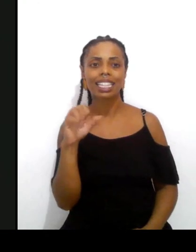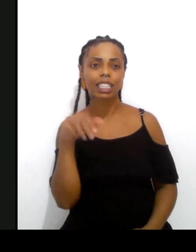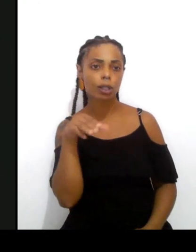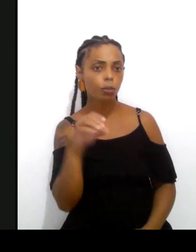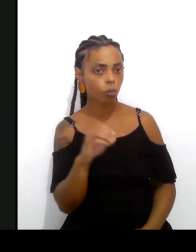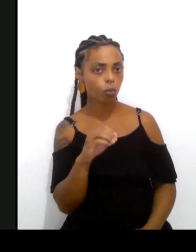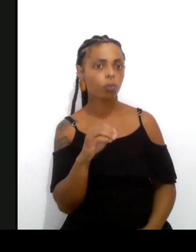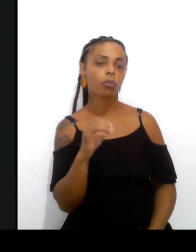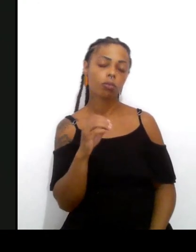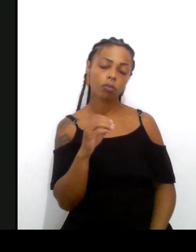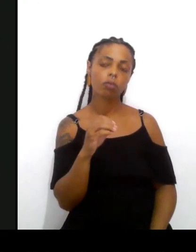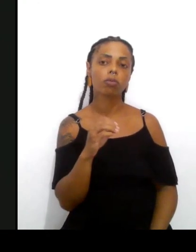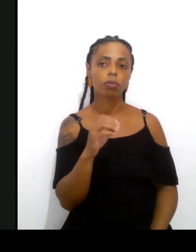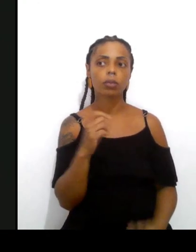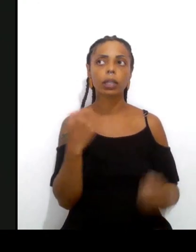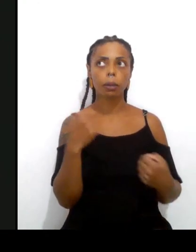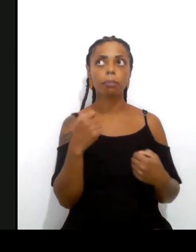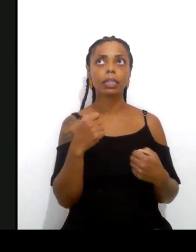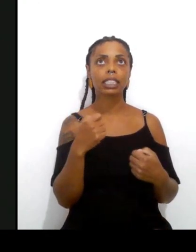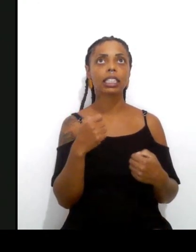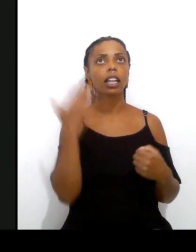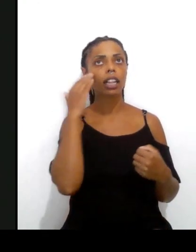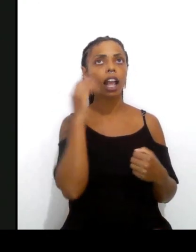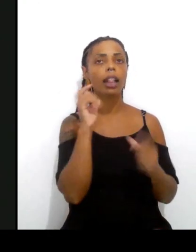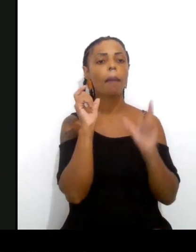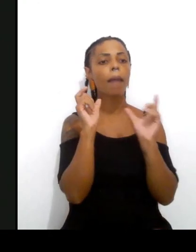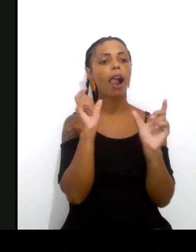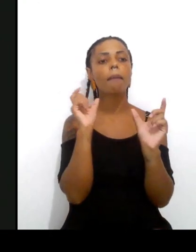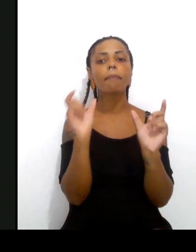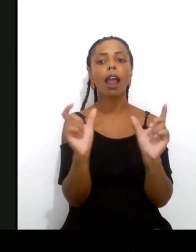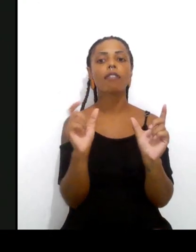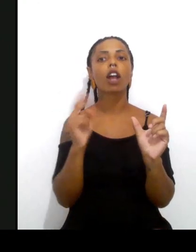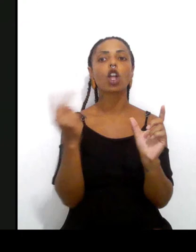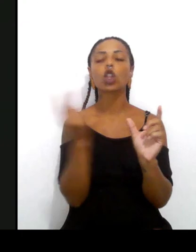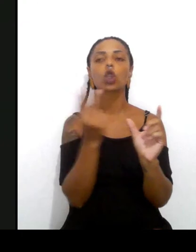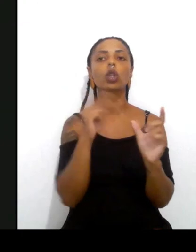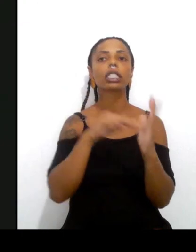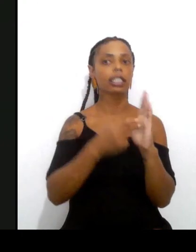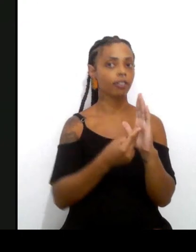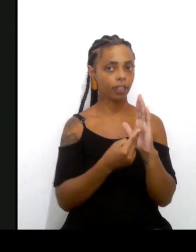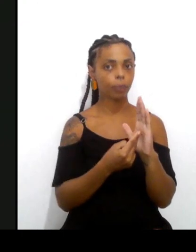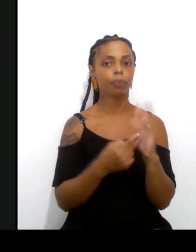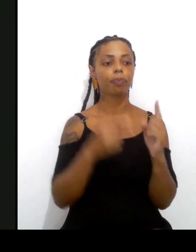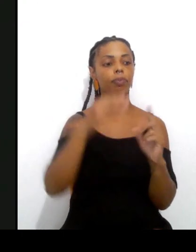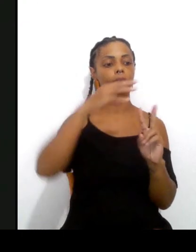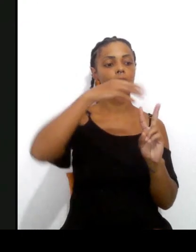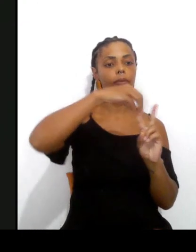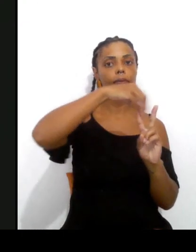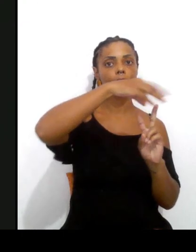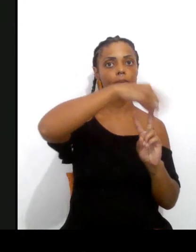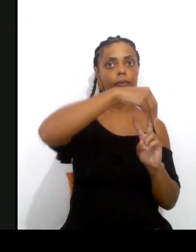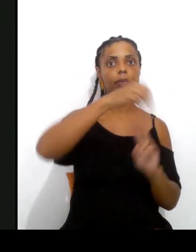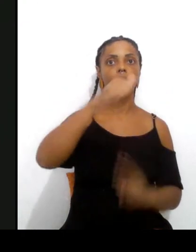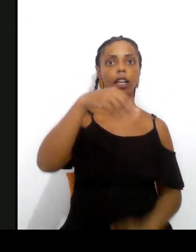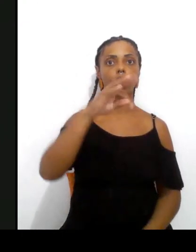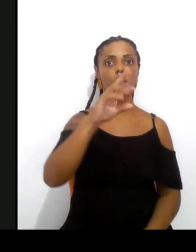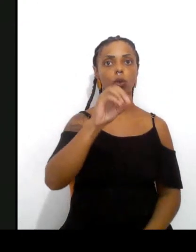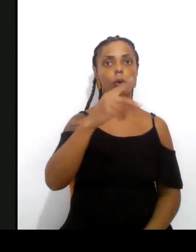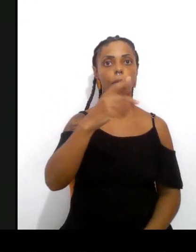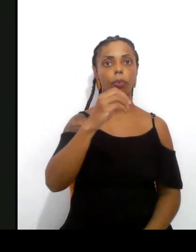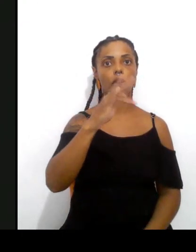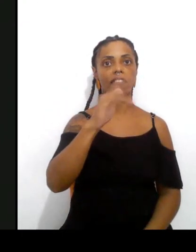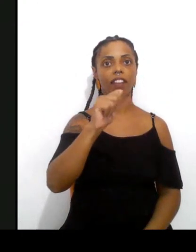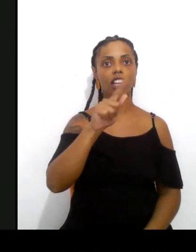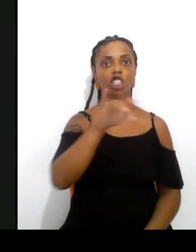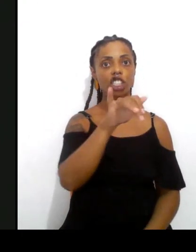a etimologia dos dois termos antropofagia e tem é a forma erudita do problema